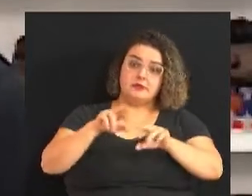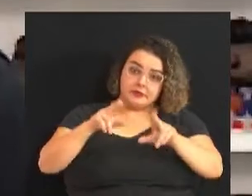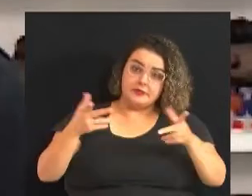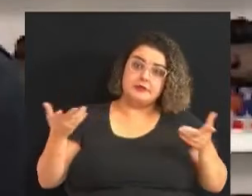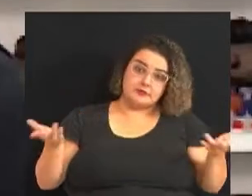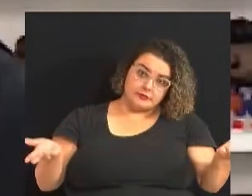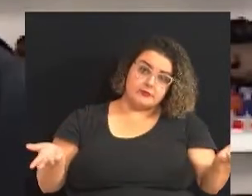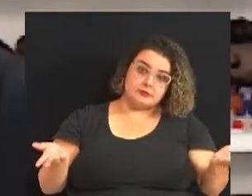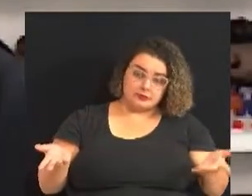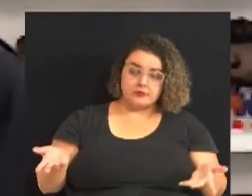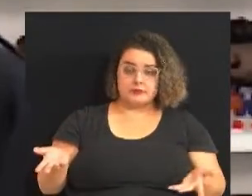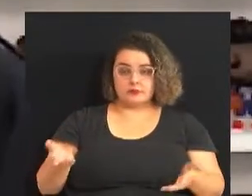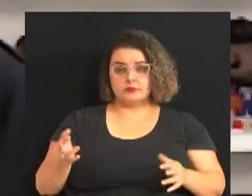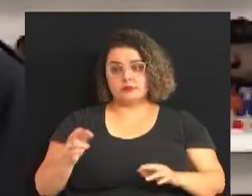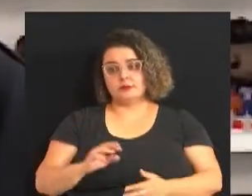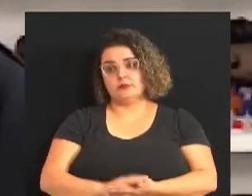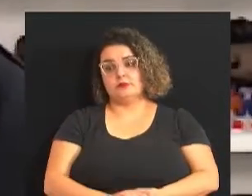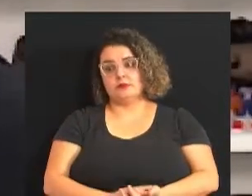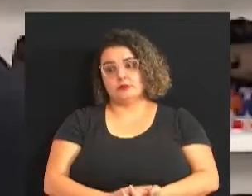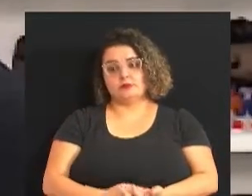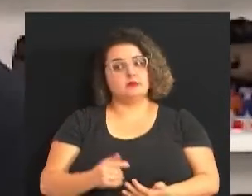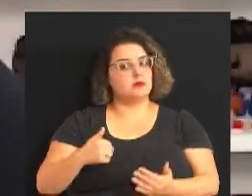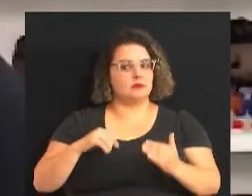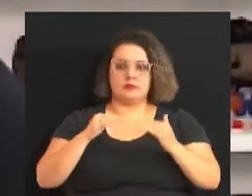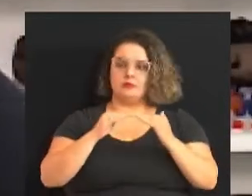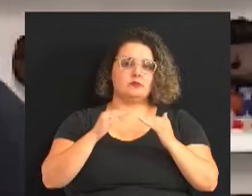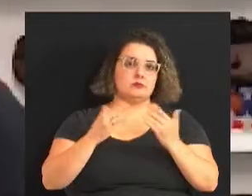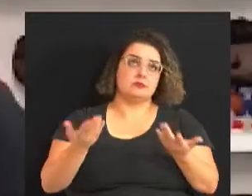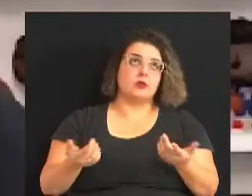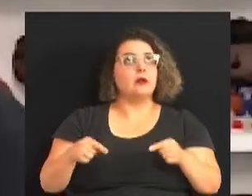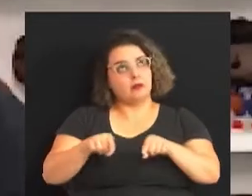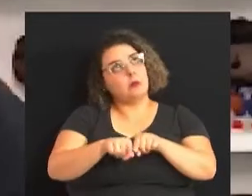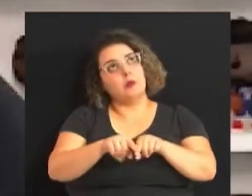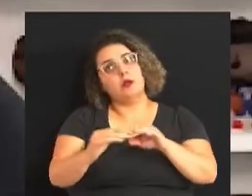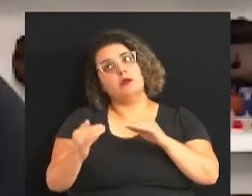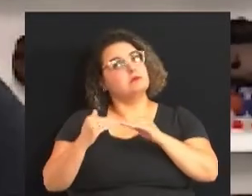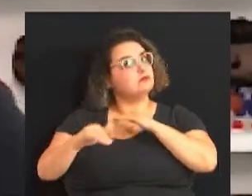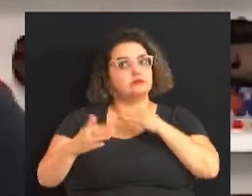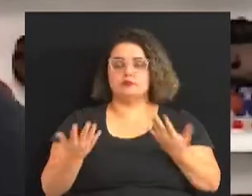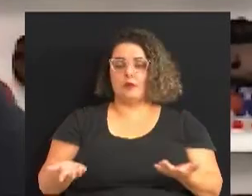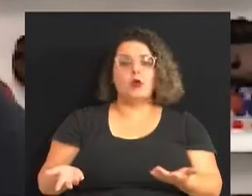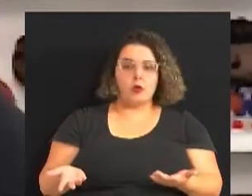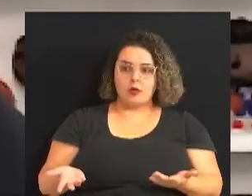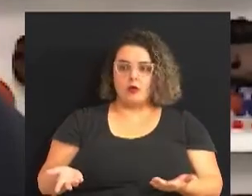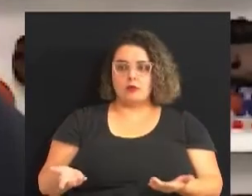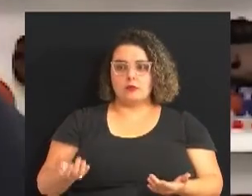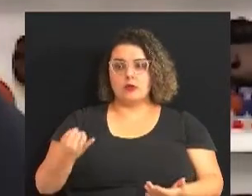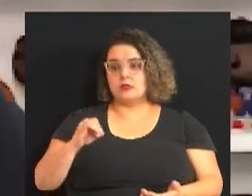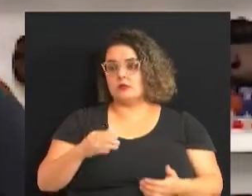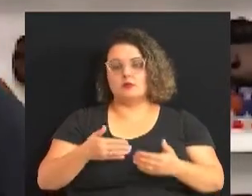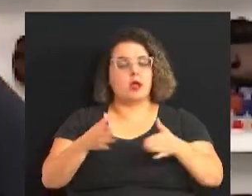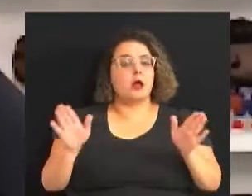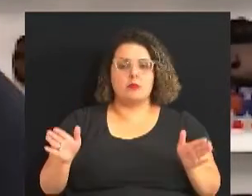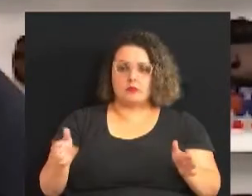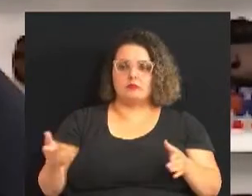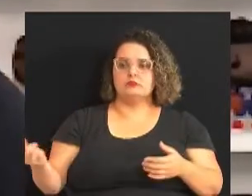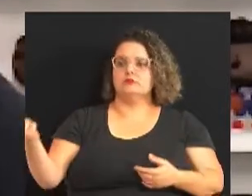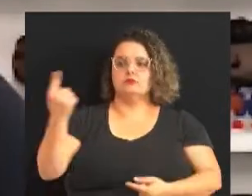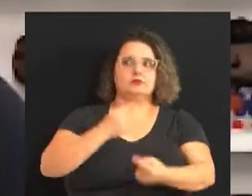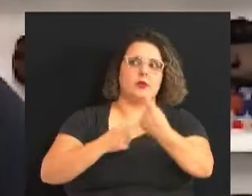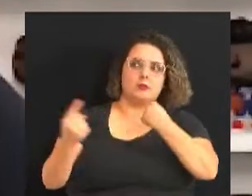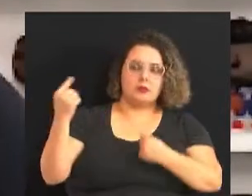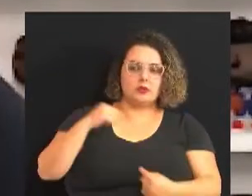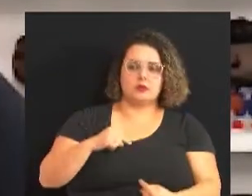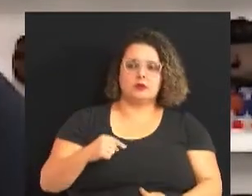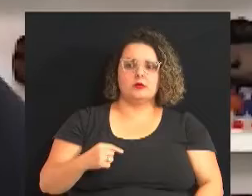entendeu? Eu não sou a favor, não sou a favor, mas se você vai abrir essa exceção, a mesma coisa serve para o número de